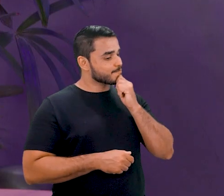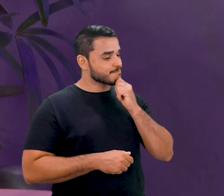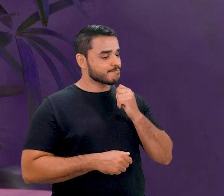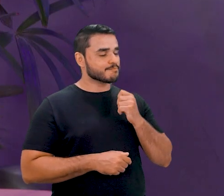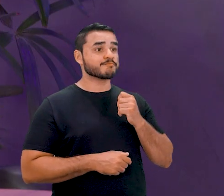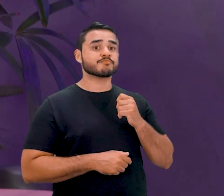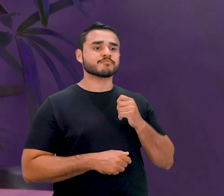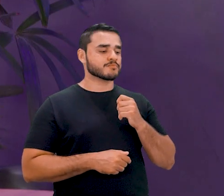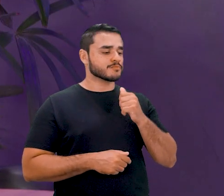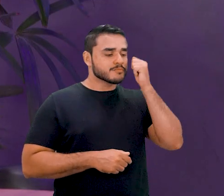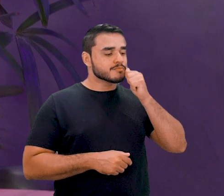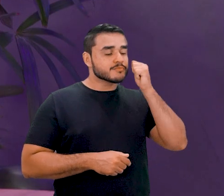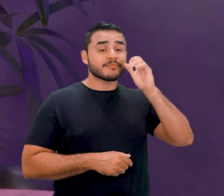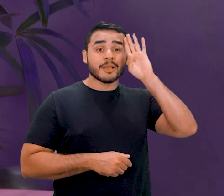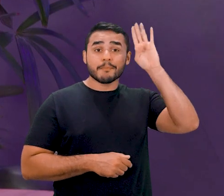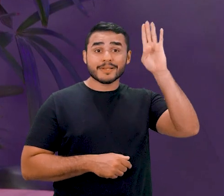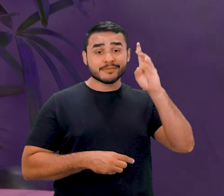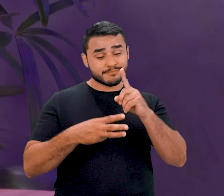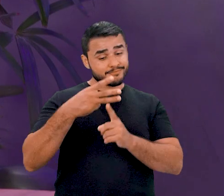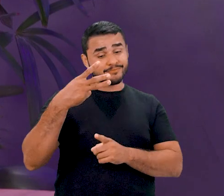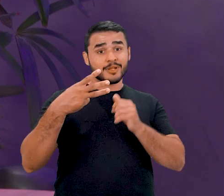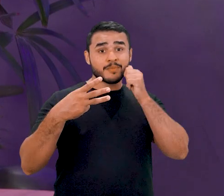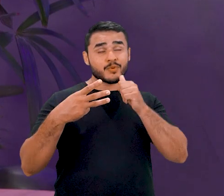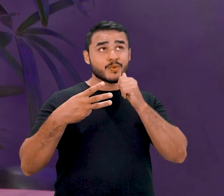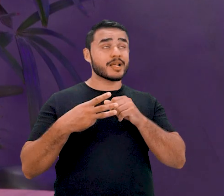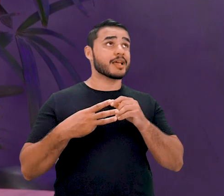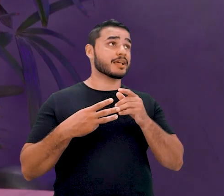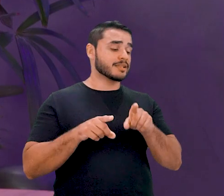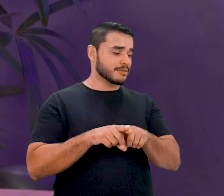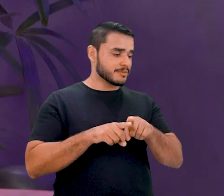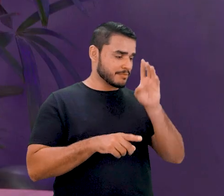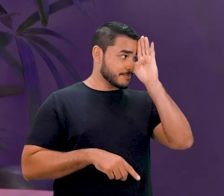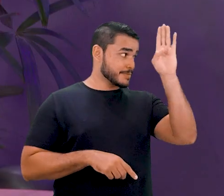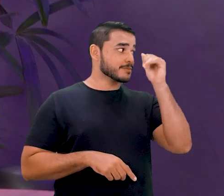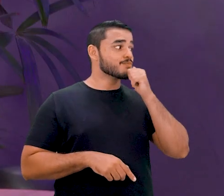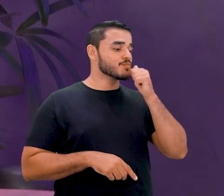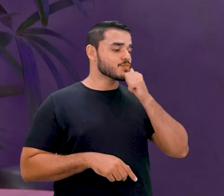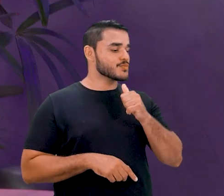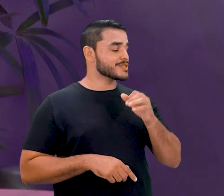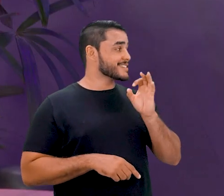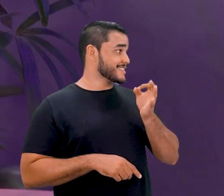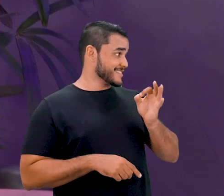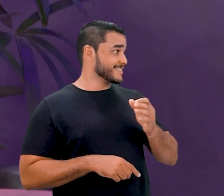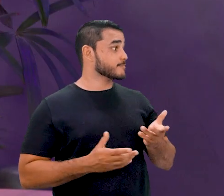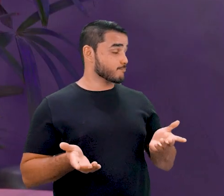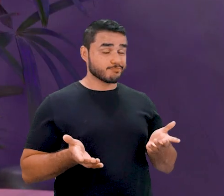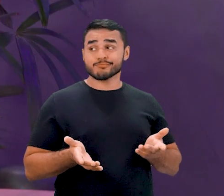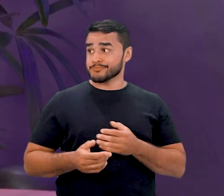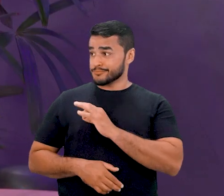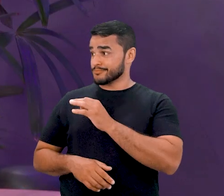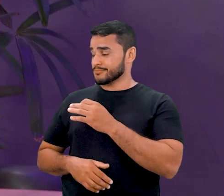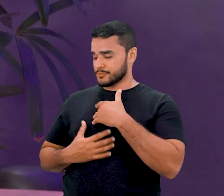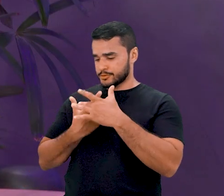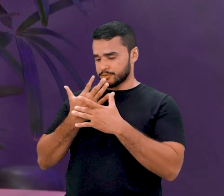quero protagonizar as mulheres, tá, gente? Me desculpa, mas se a gente puder priorizar as mulheres na frente, por favor. Porque além de ser pessoa com deficiência,